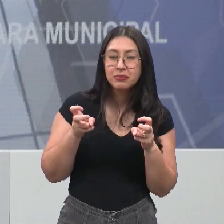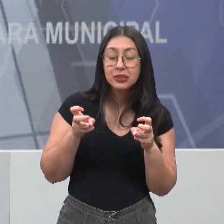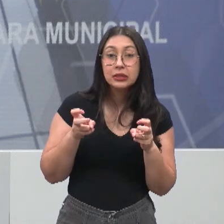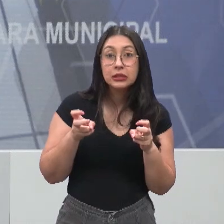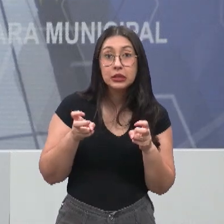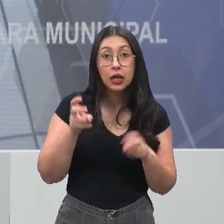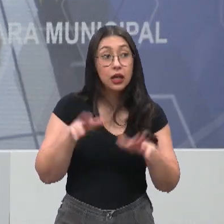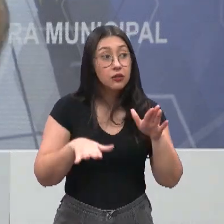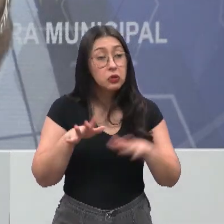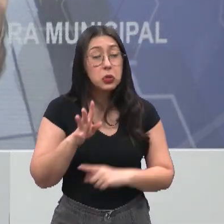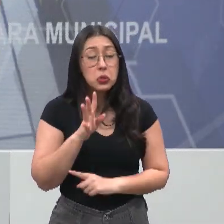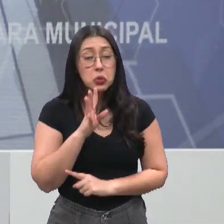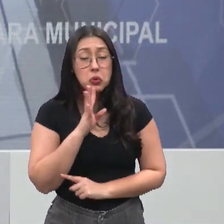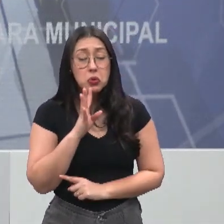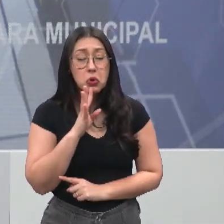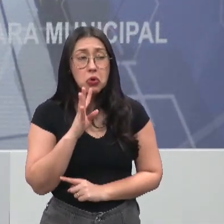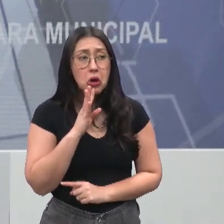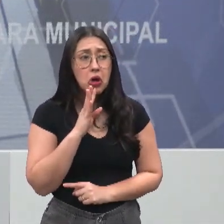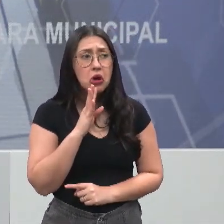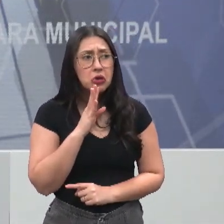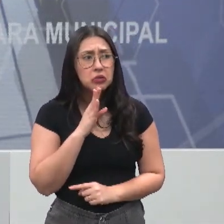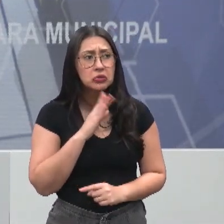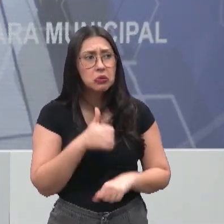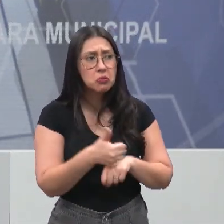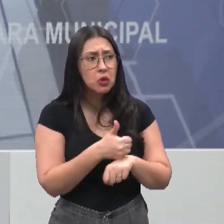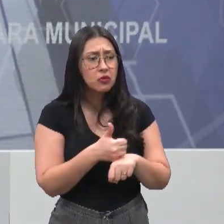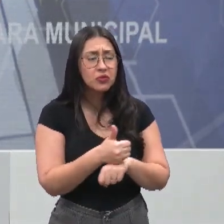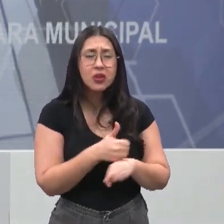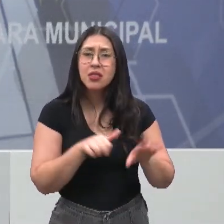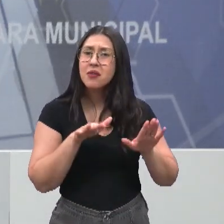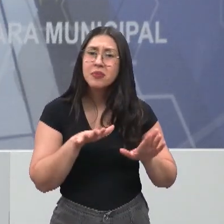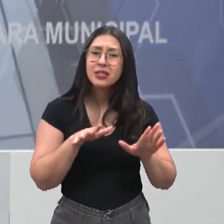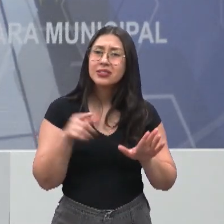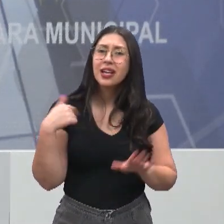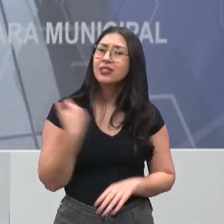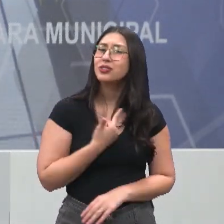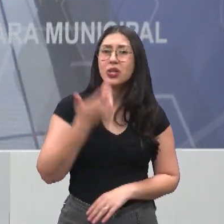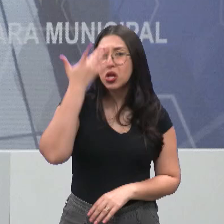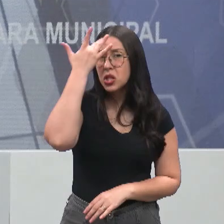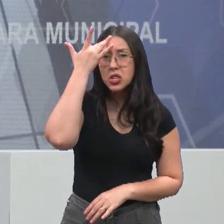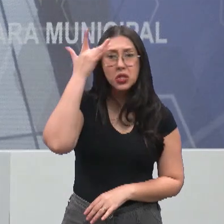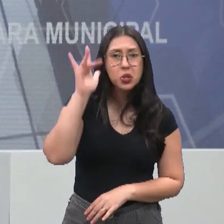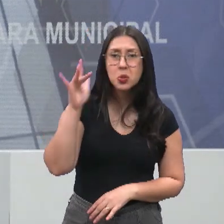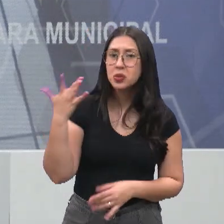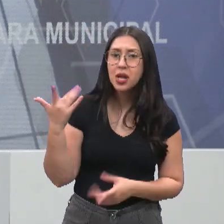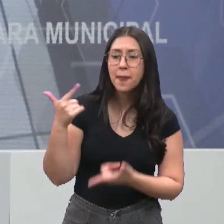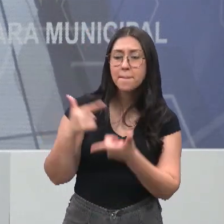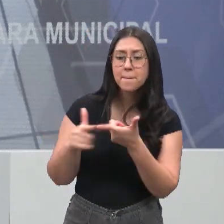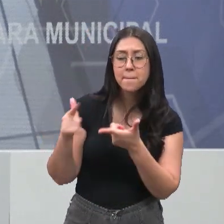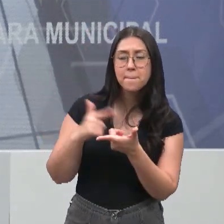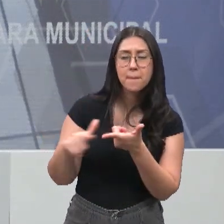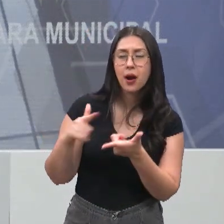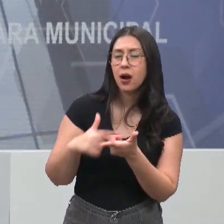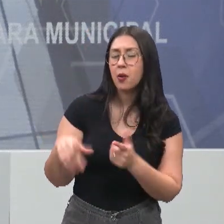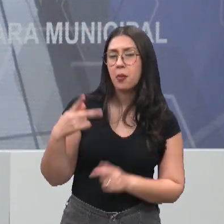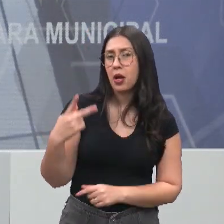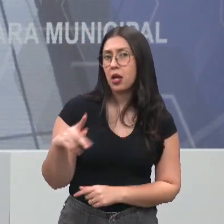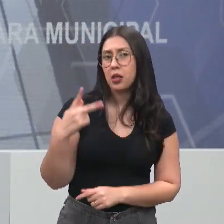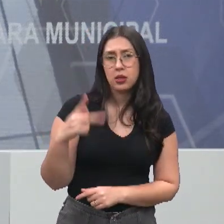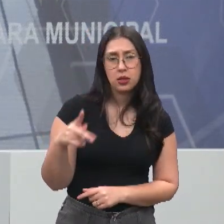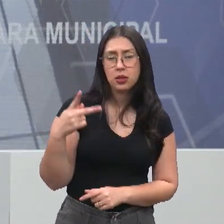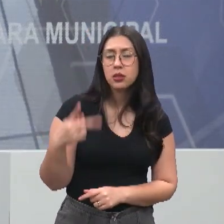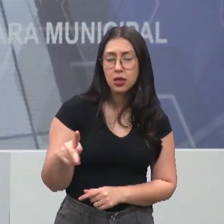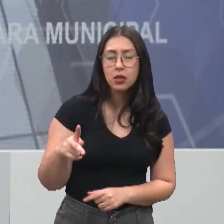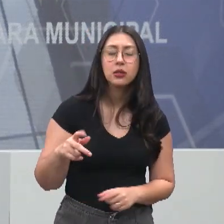conhece um transportador que mora próximo à sua casa, mas às vezes a gente não tem a imensidão, ainda o tamanho que é o transporte escolar na